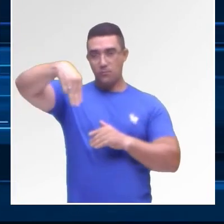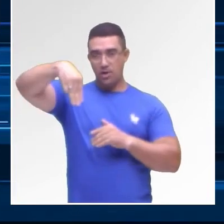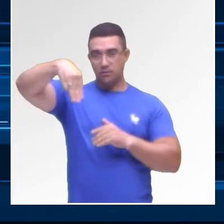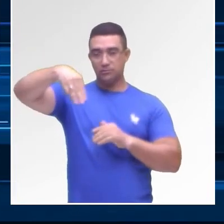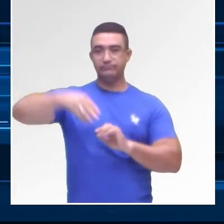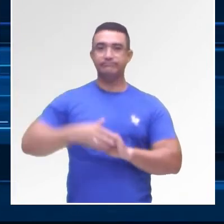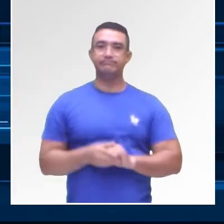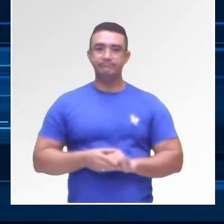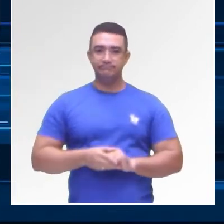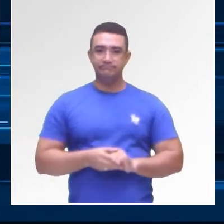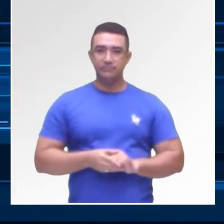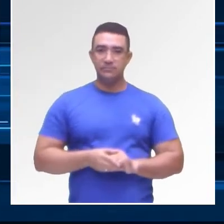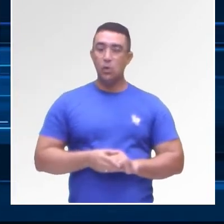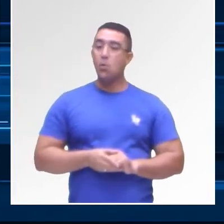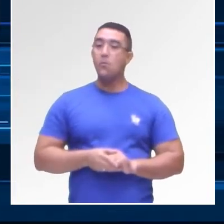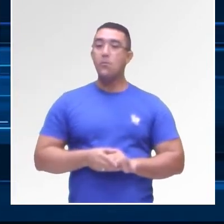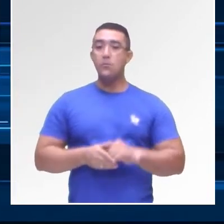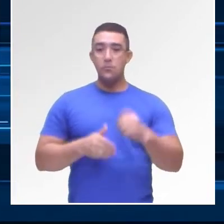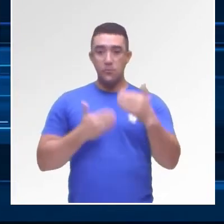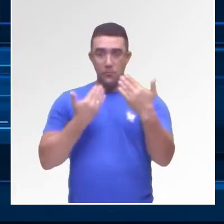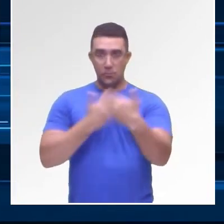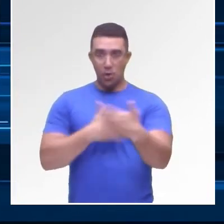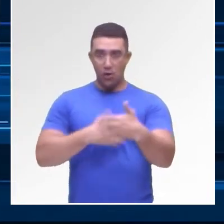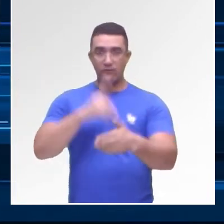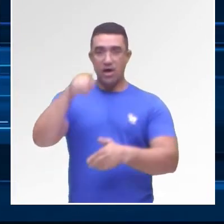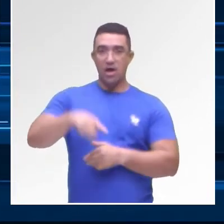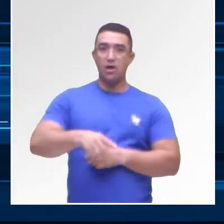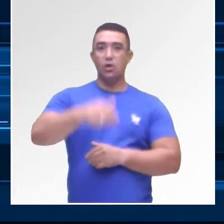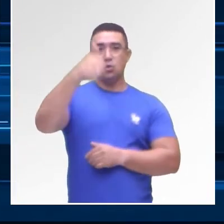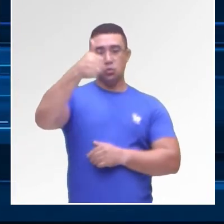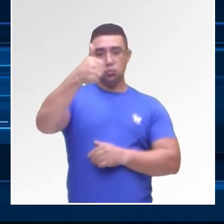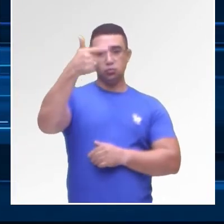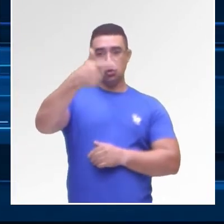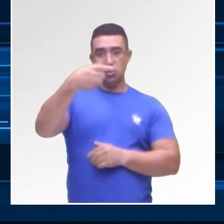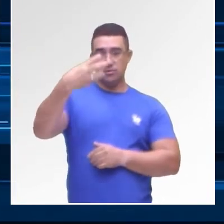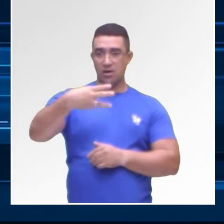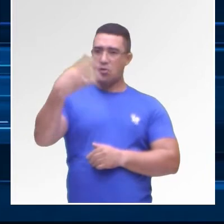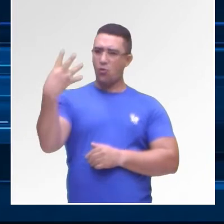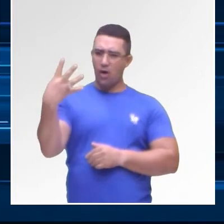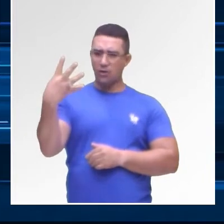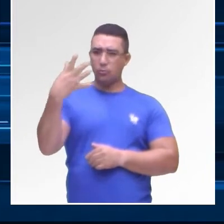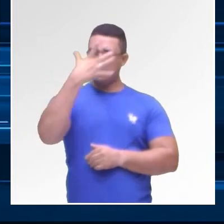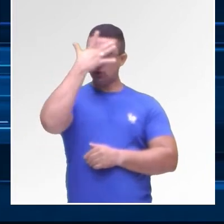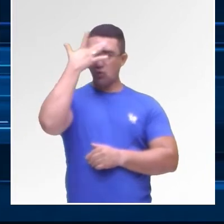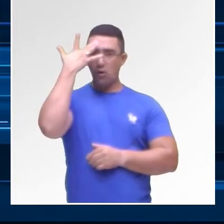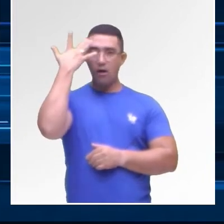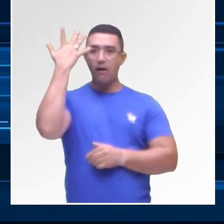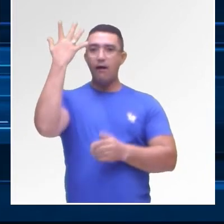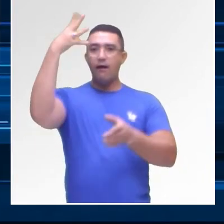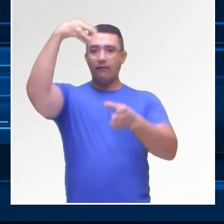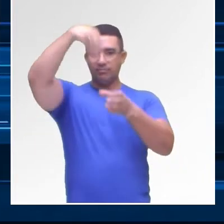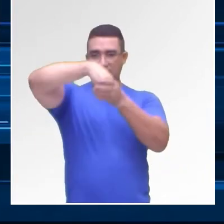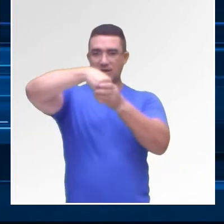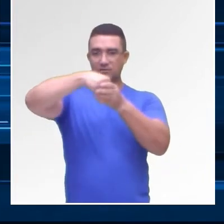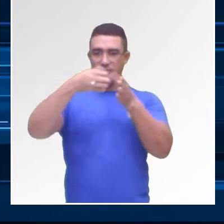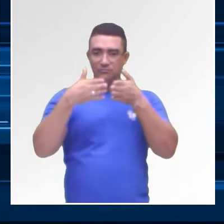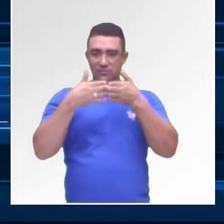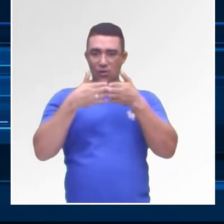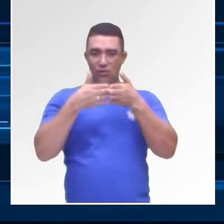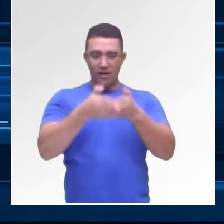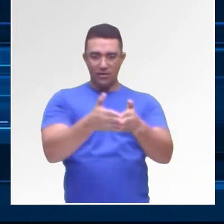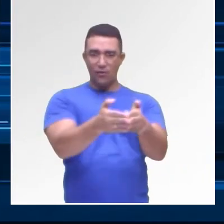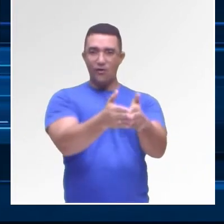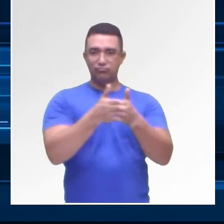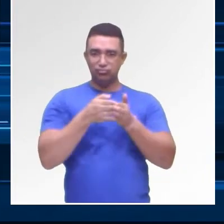provas são realizadas com 1, 2 ou 4 canoístas de embarcação. Então aqui, ó, vocês podem